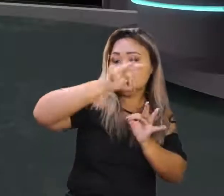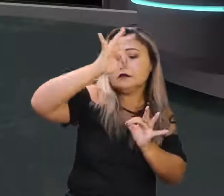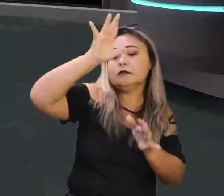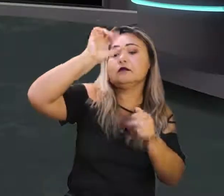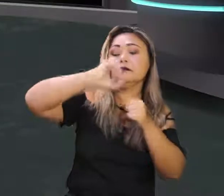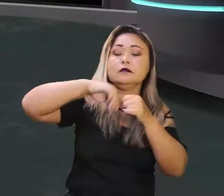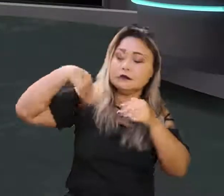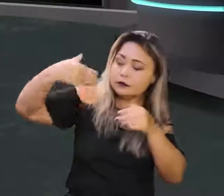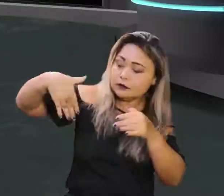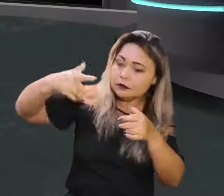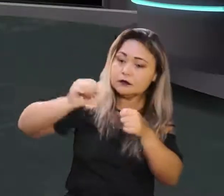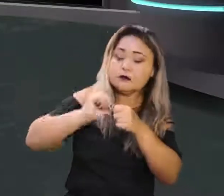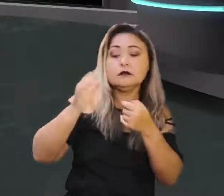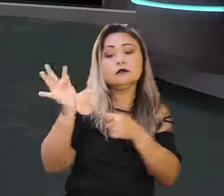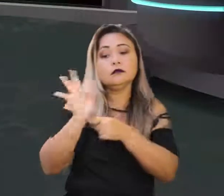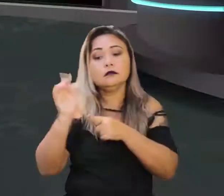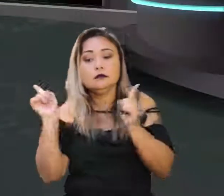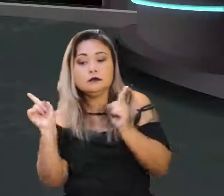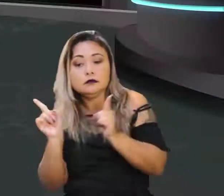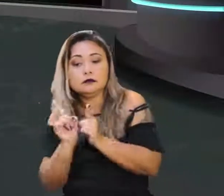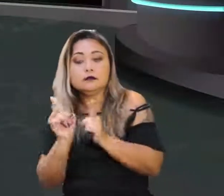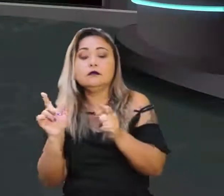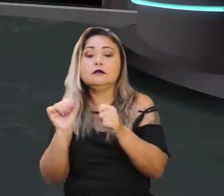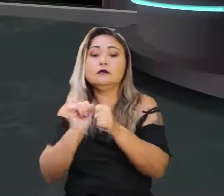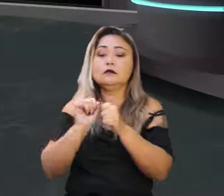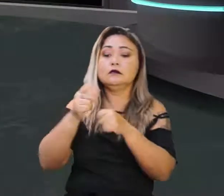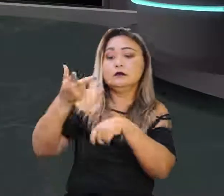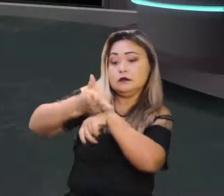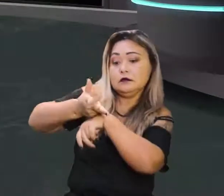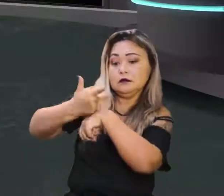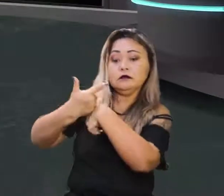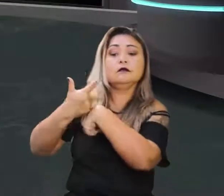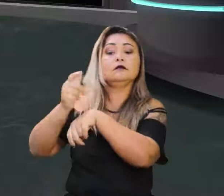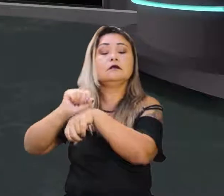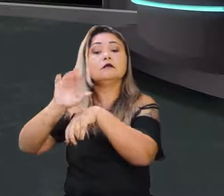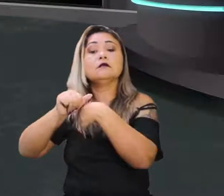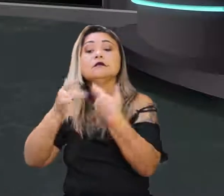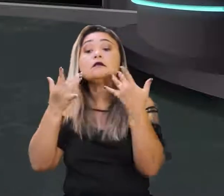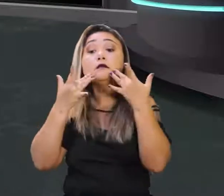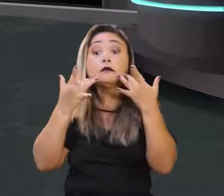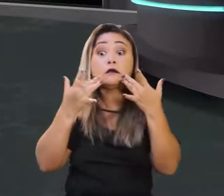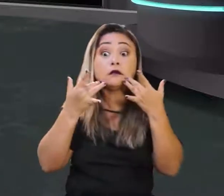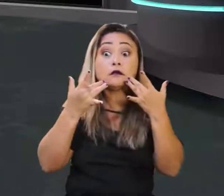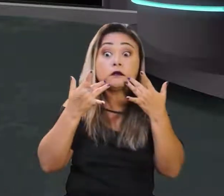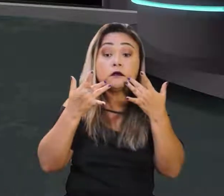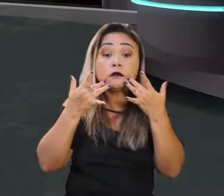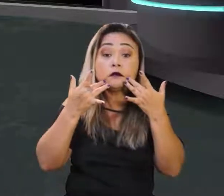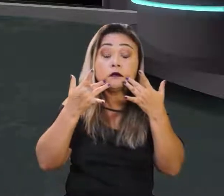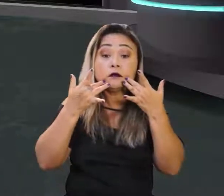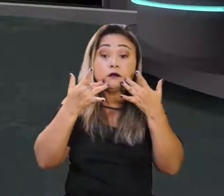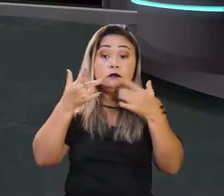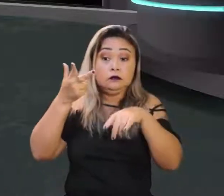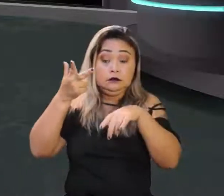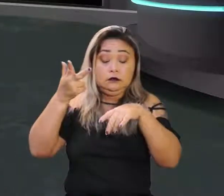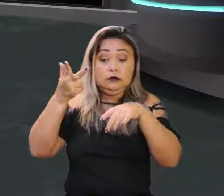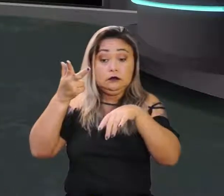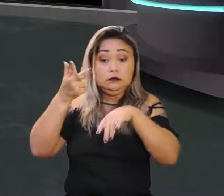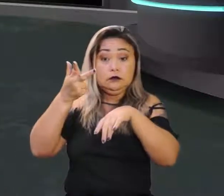os filmes são mais curtos, é diferente, é gravado, vídeos, né? O teatro é